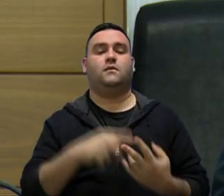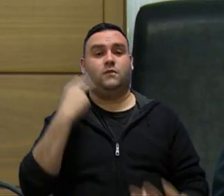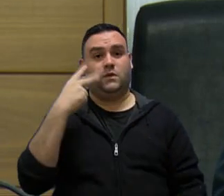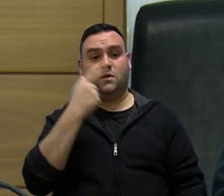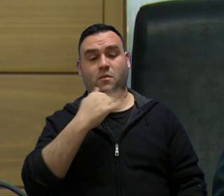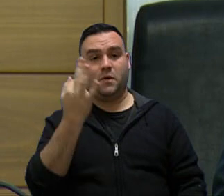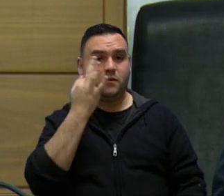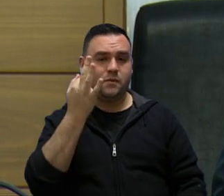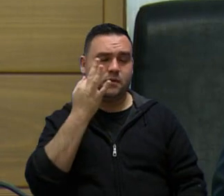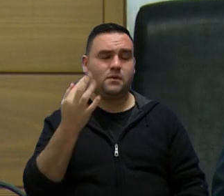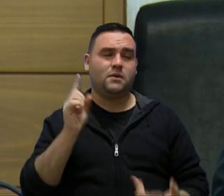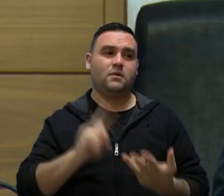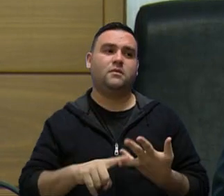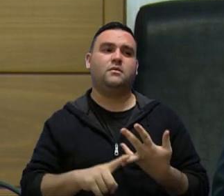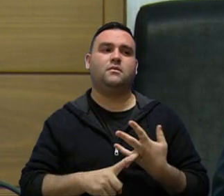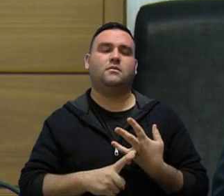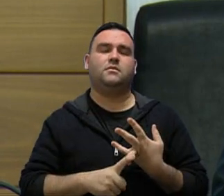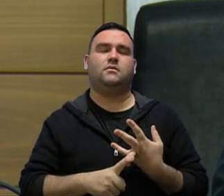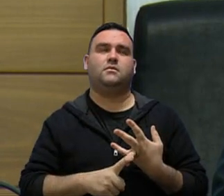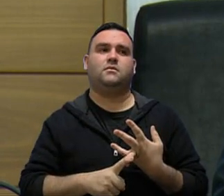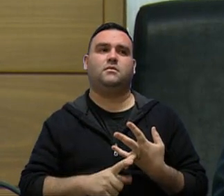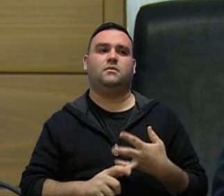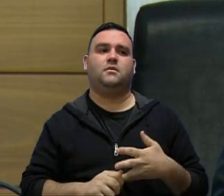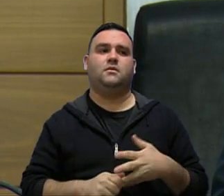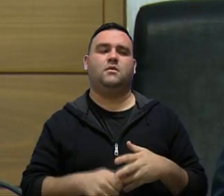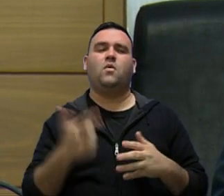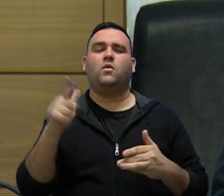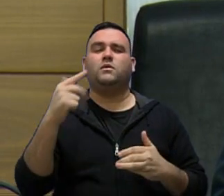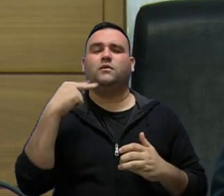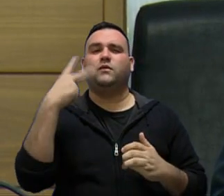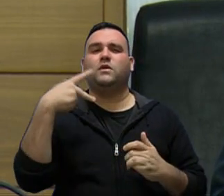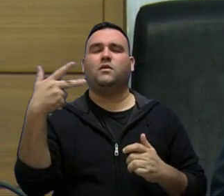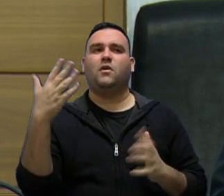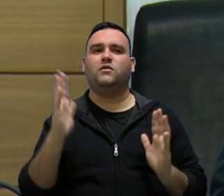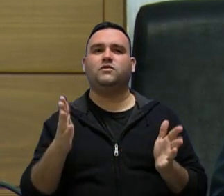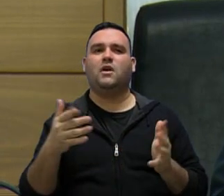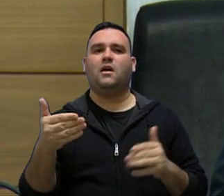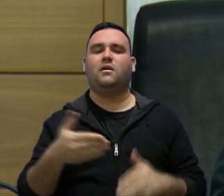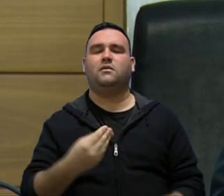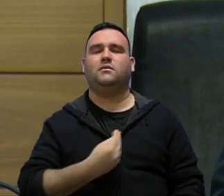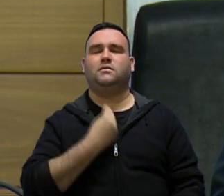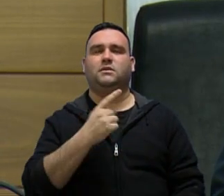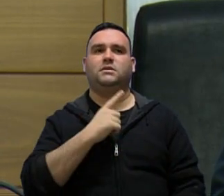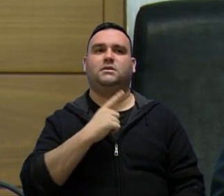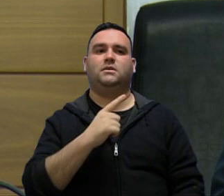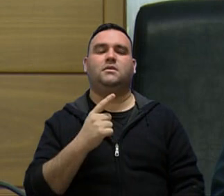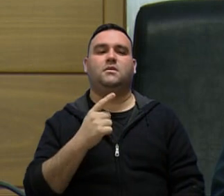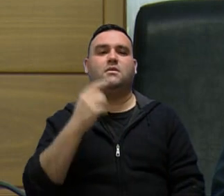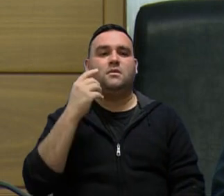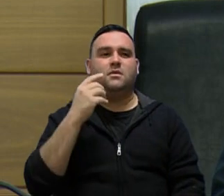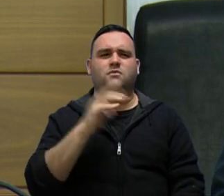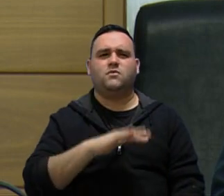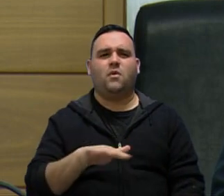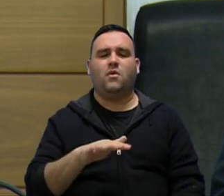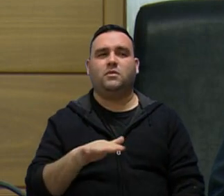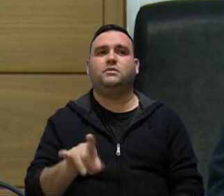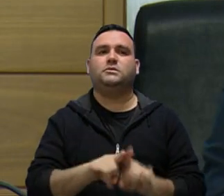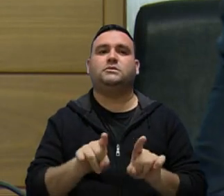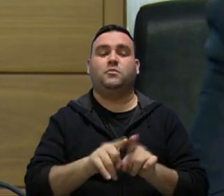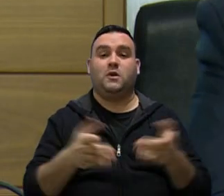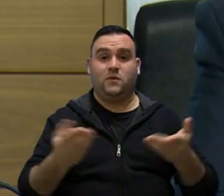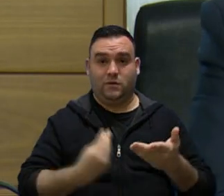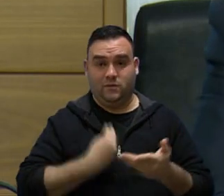vereador dini o que mais que passou o renaldini acho que só